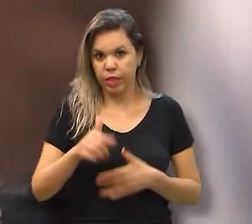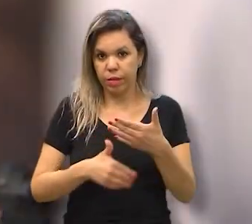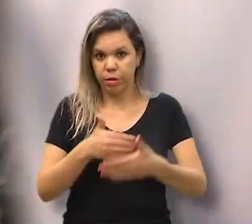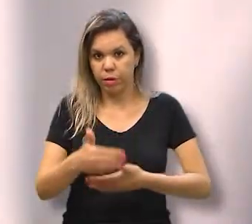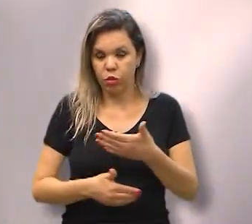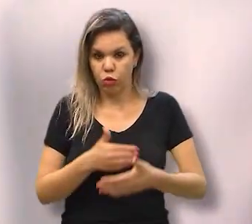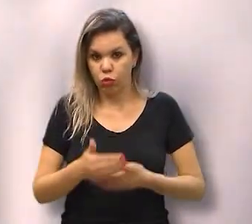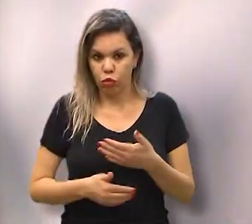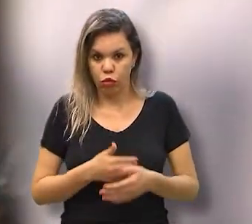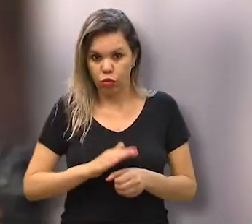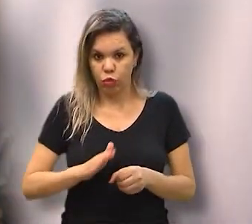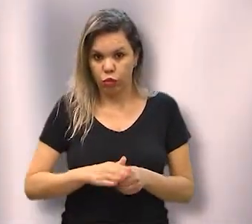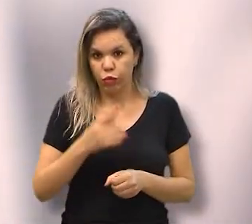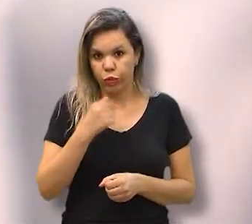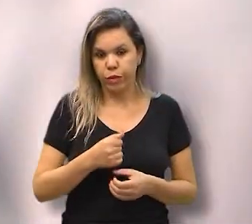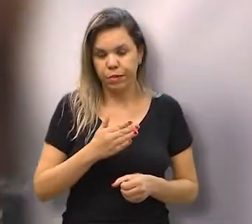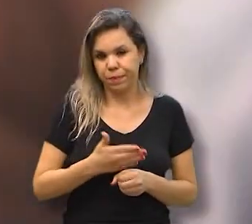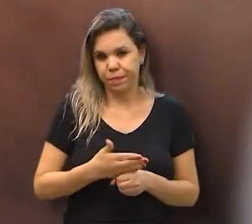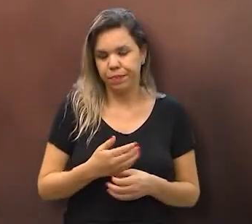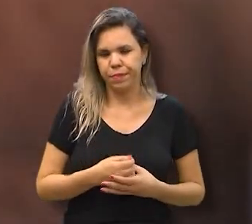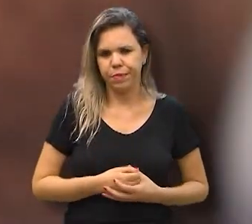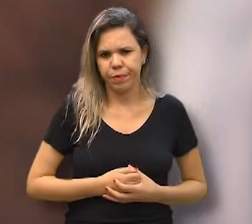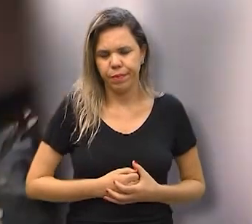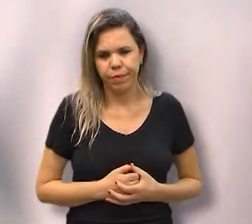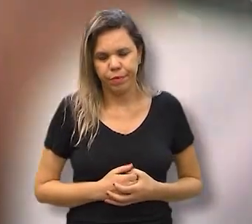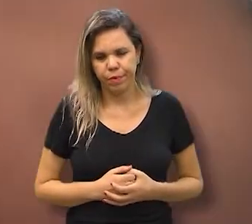Na sequência, o tomate bem picadinho.